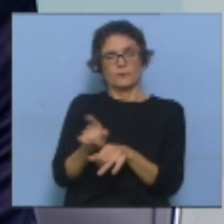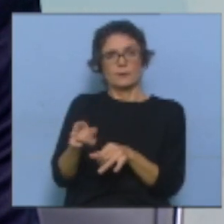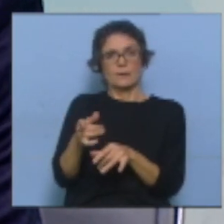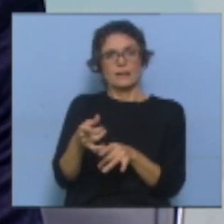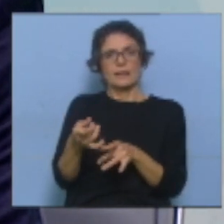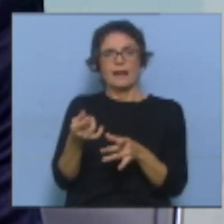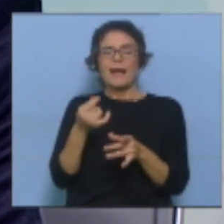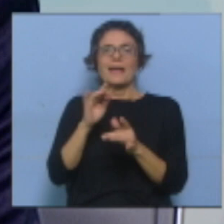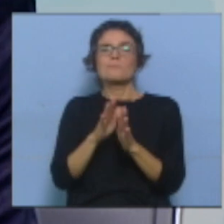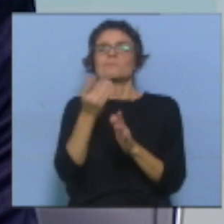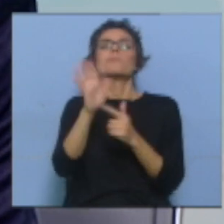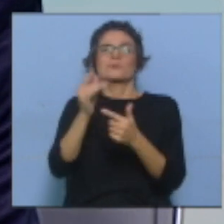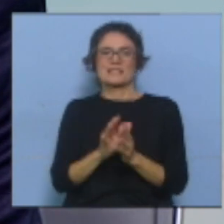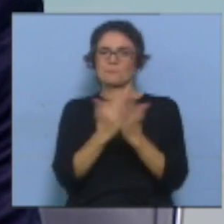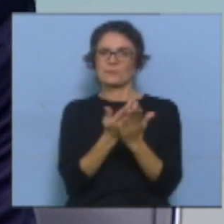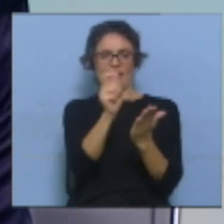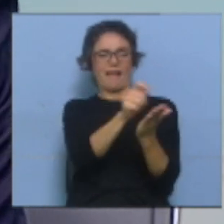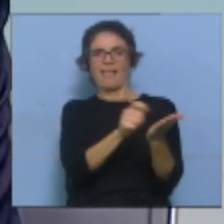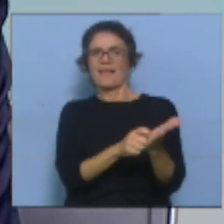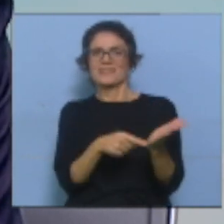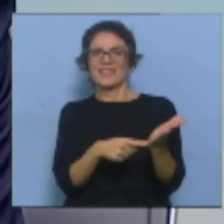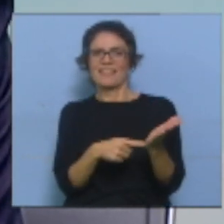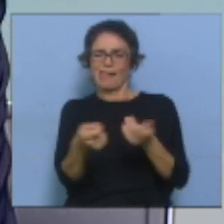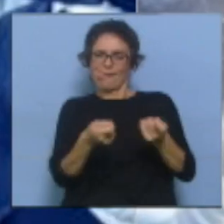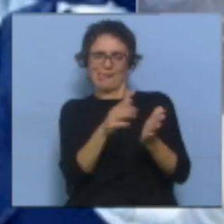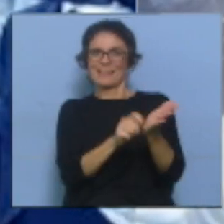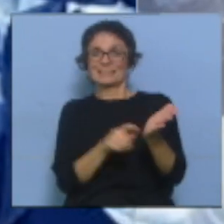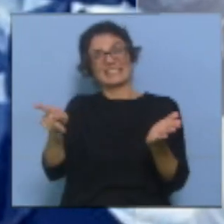organizar a agenda para podermos ir todos. Disse há pouco de mãe galinha, não é?